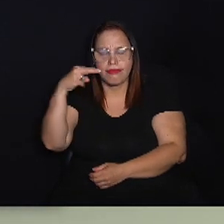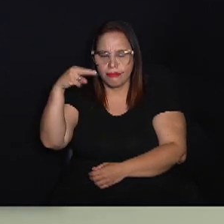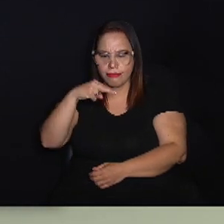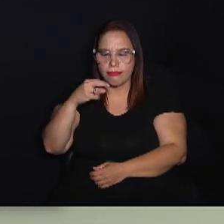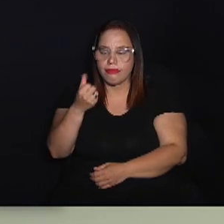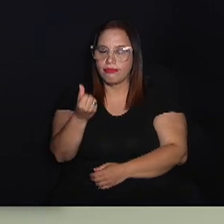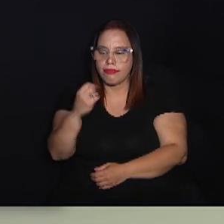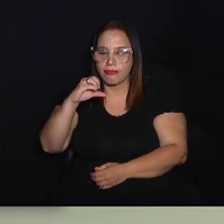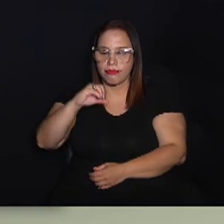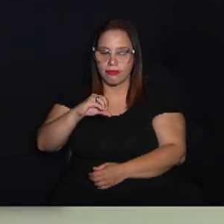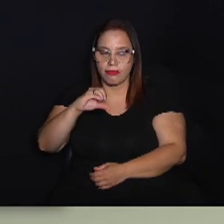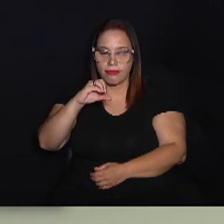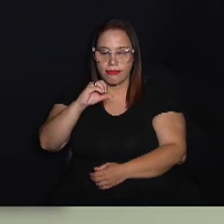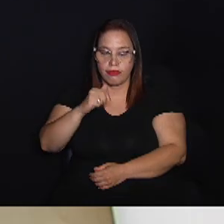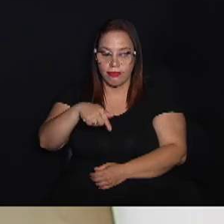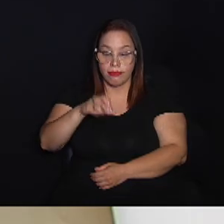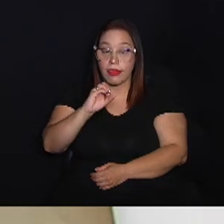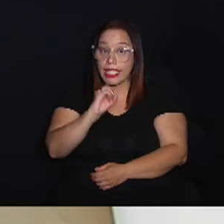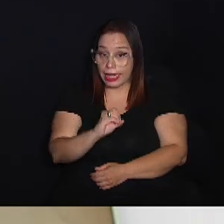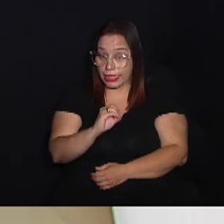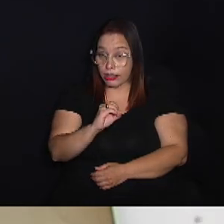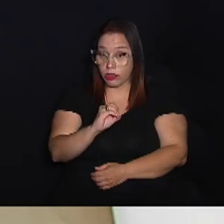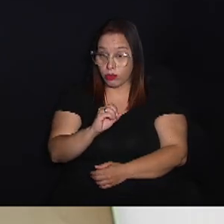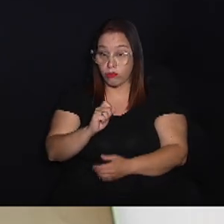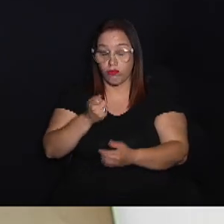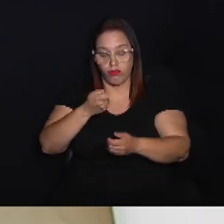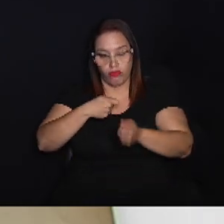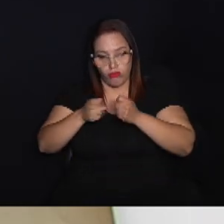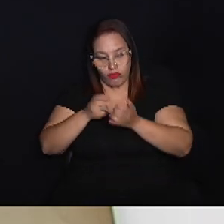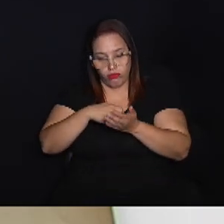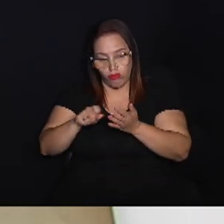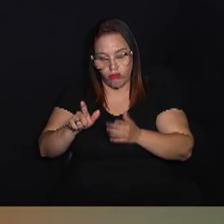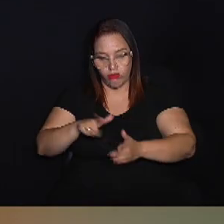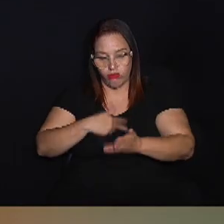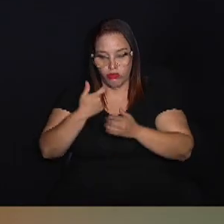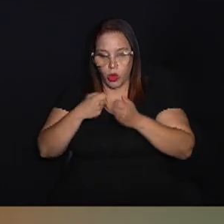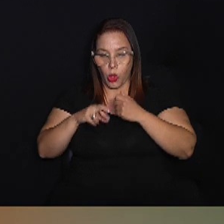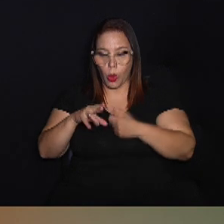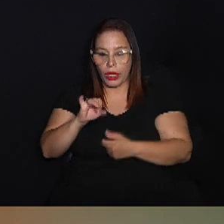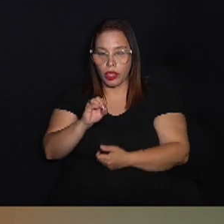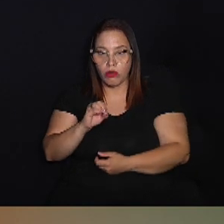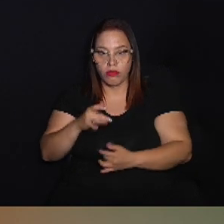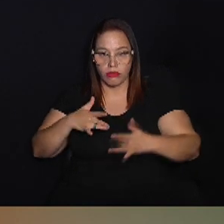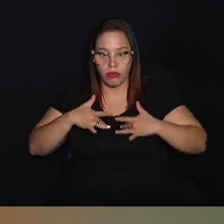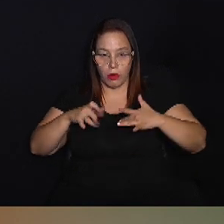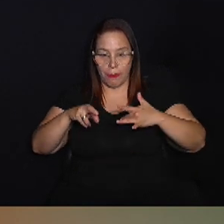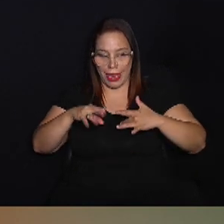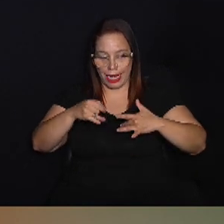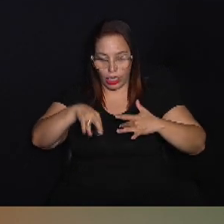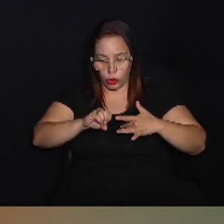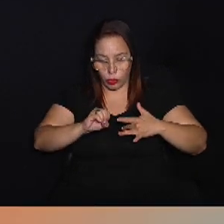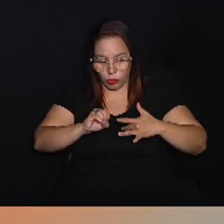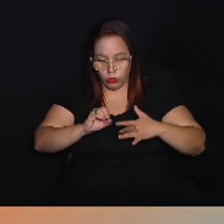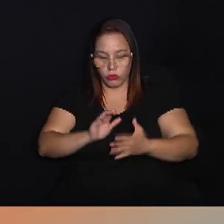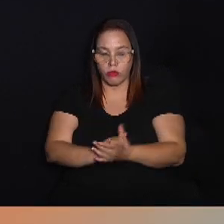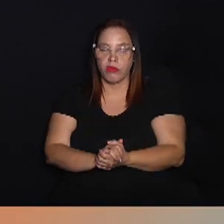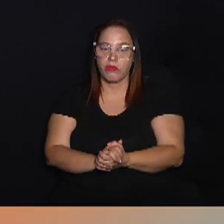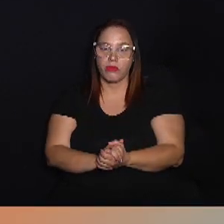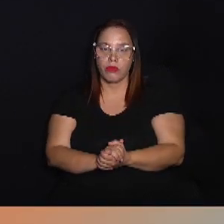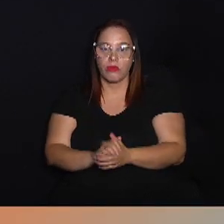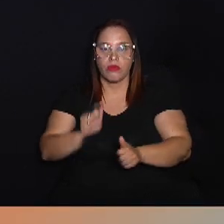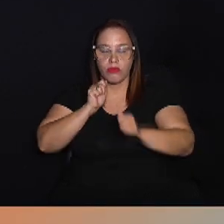de 1970, pelo jornalista Luso Ventura, pelo poeta Paranhos de Siqueira,